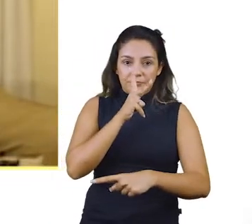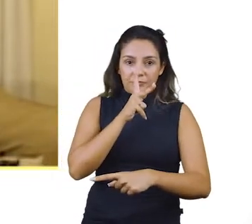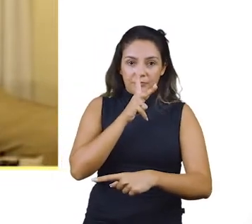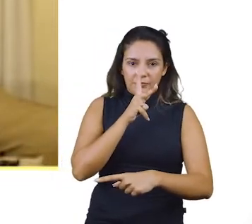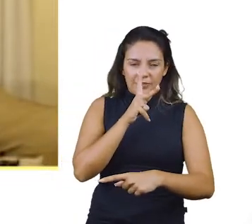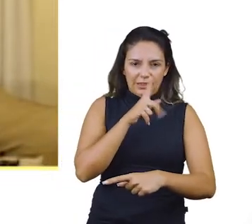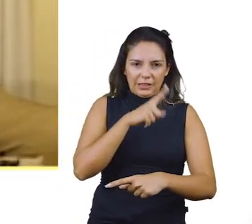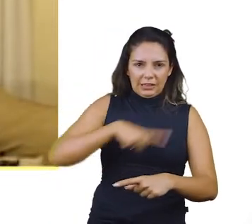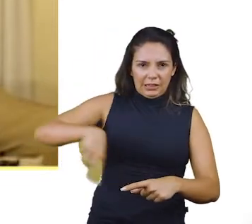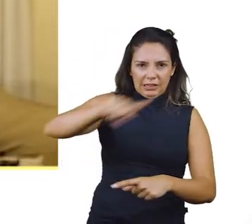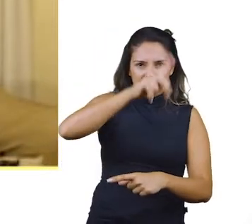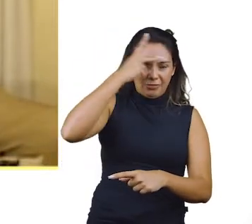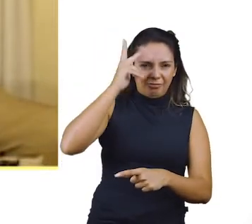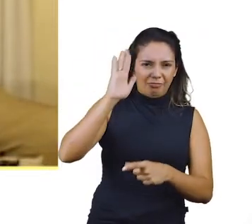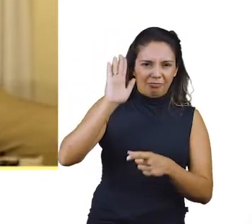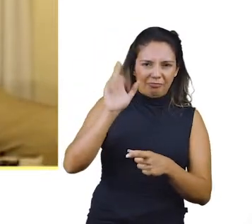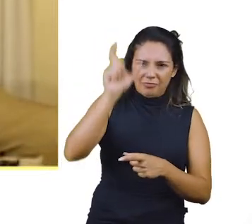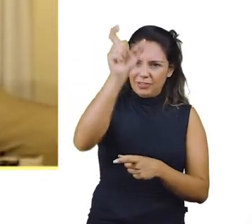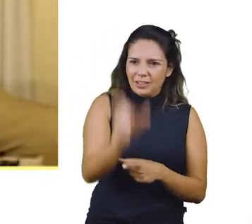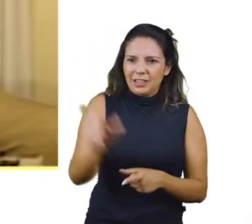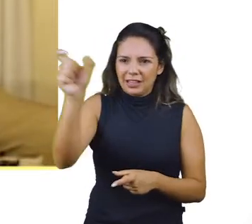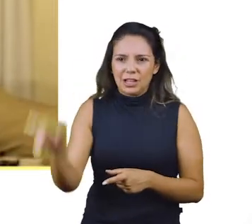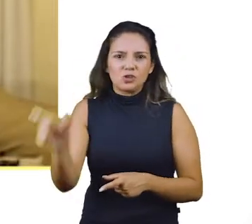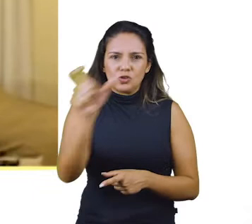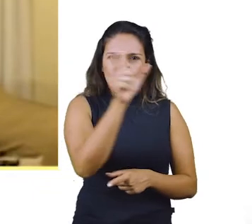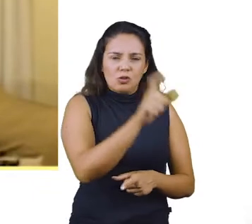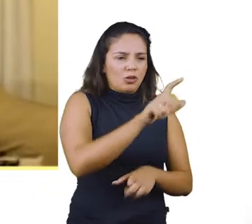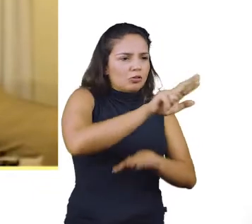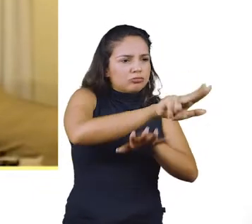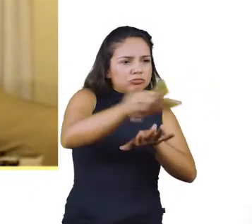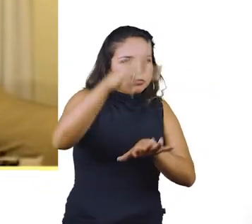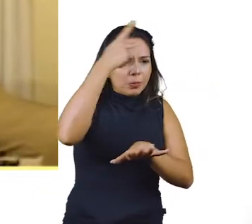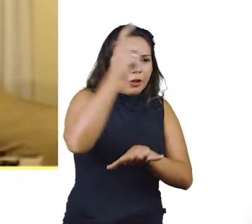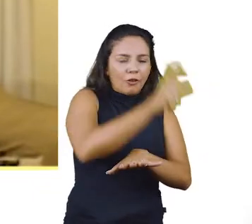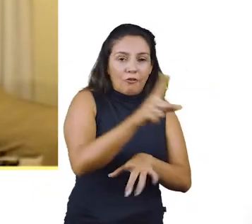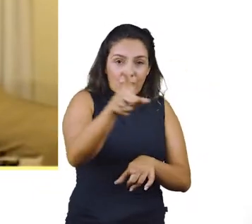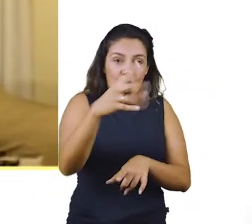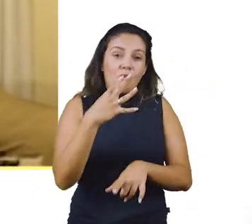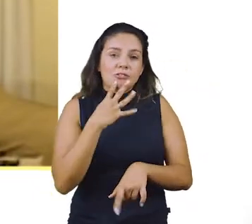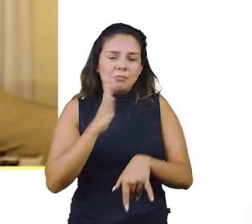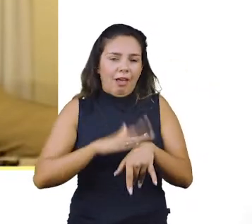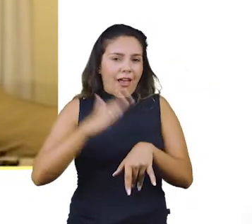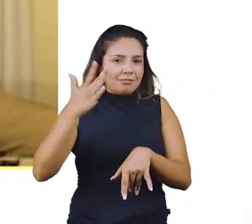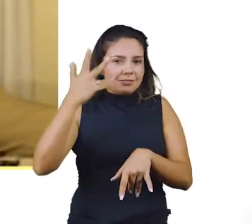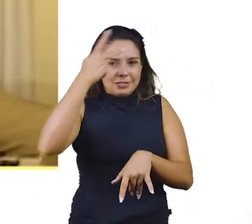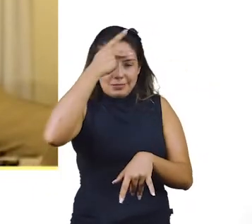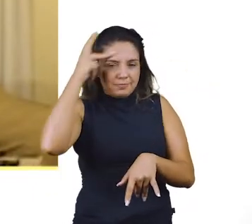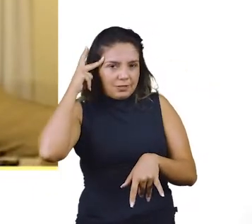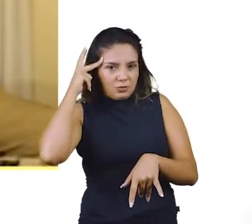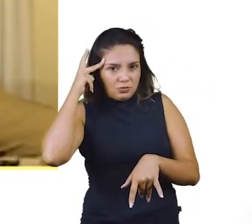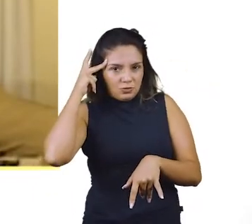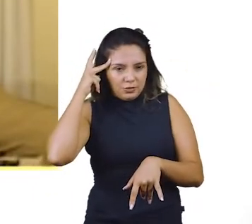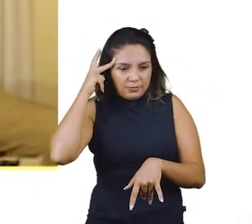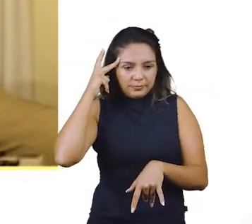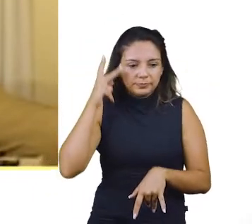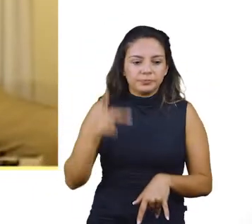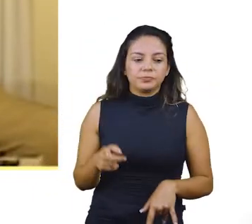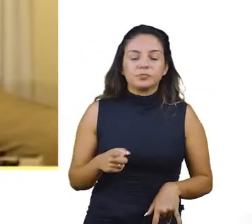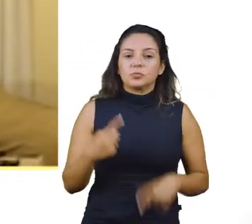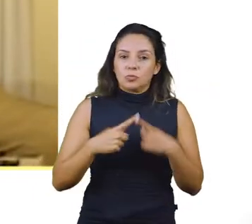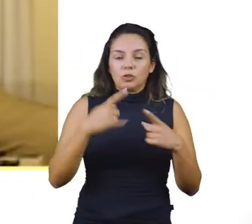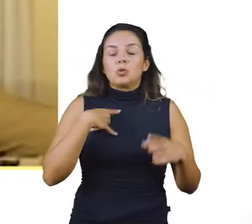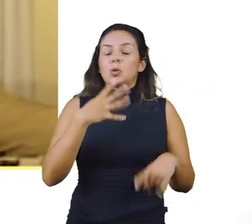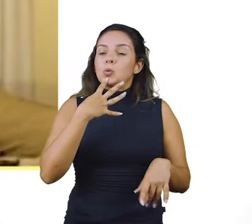Eu acho que isso ajuda a enriquecer. E quando você conhece mais gente, não que me inspirei em alguma dessas pessoas